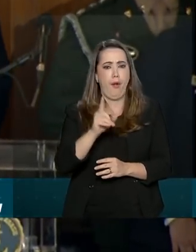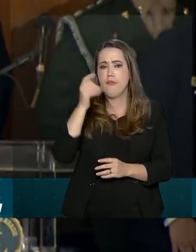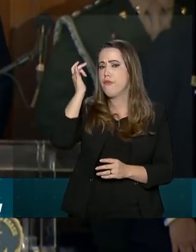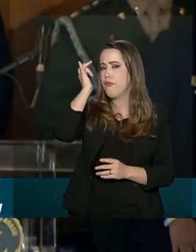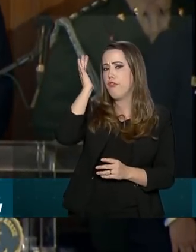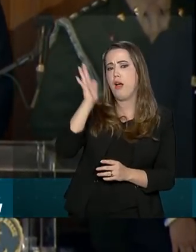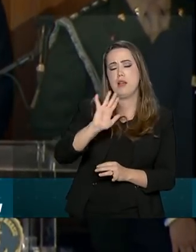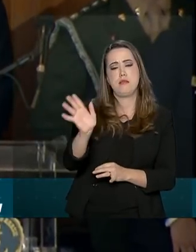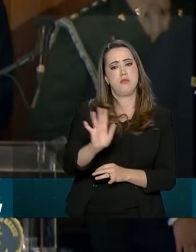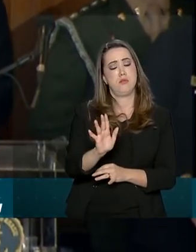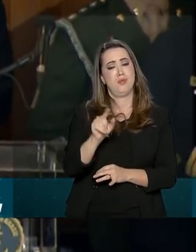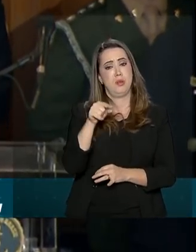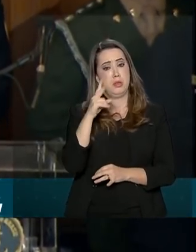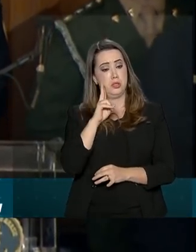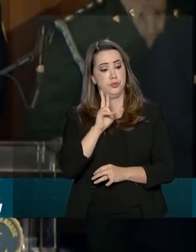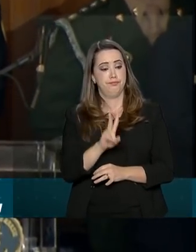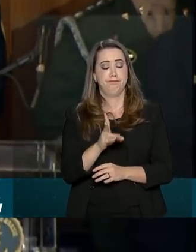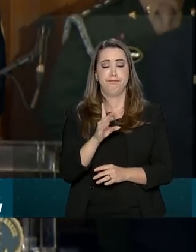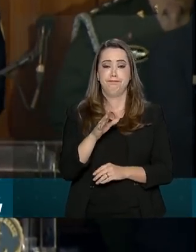uma nação